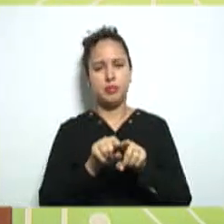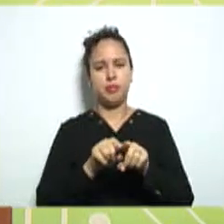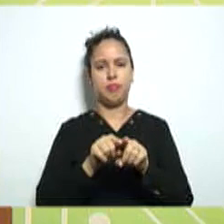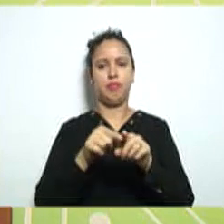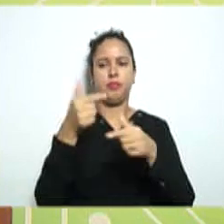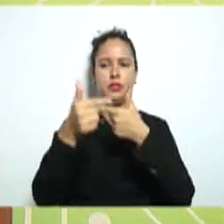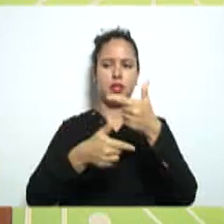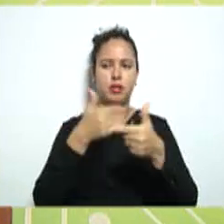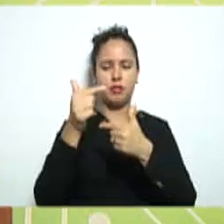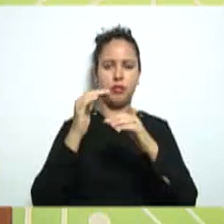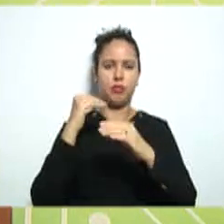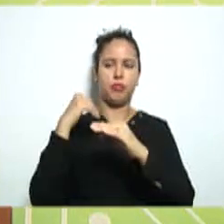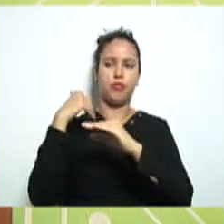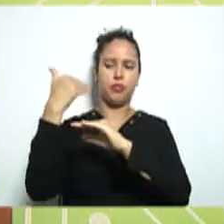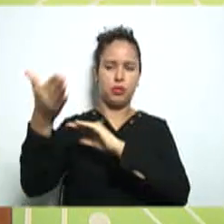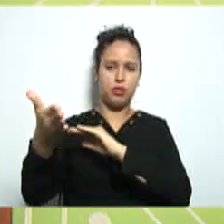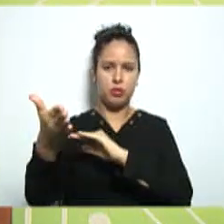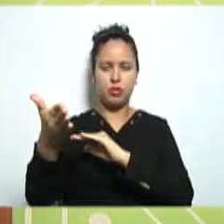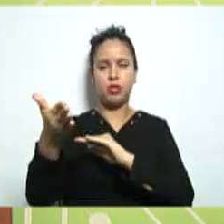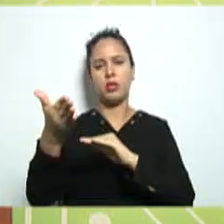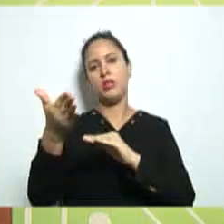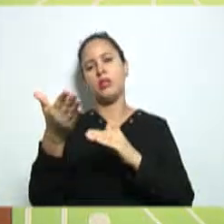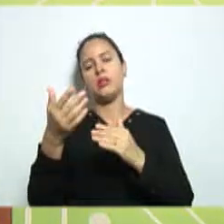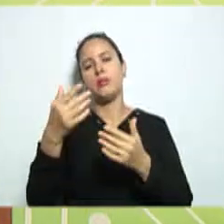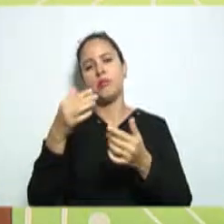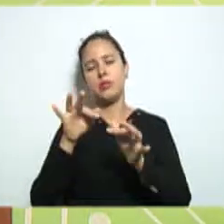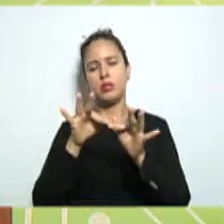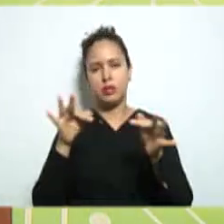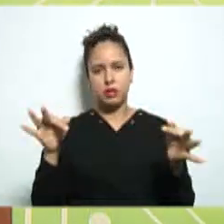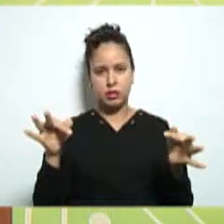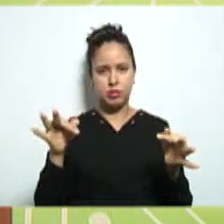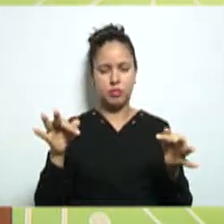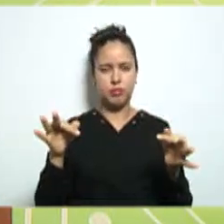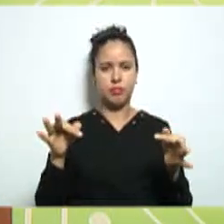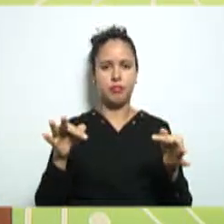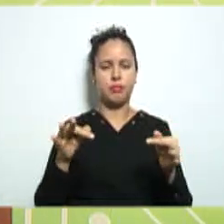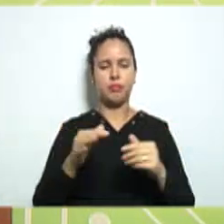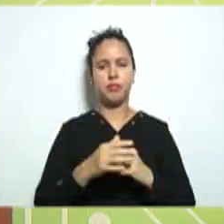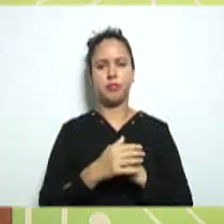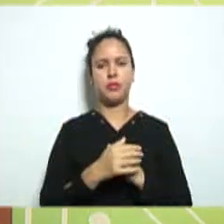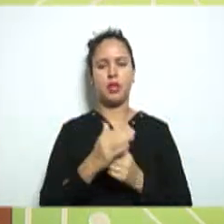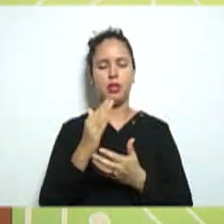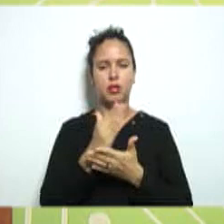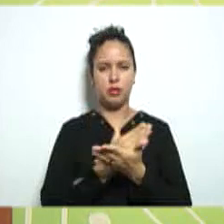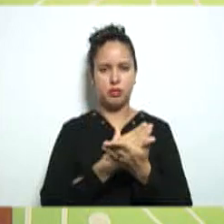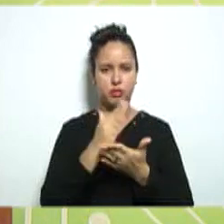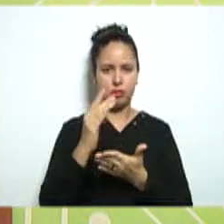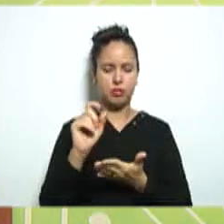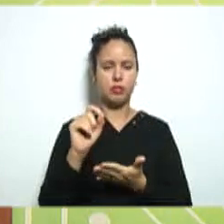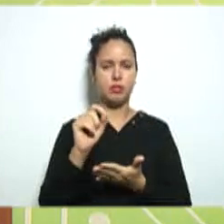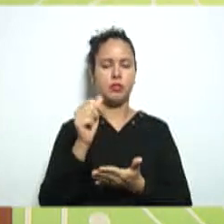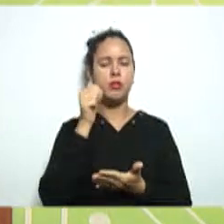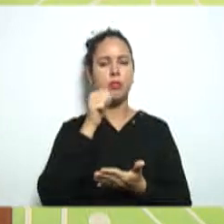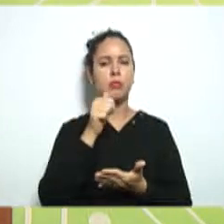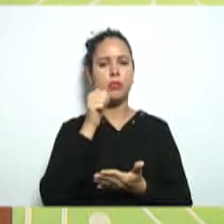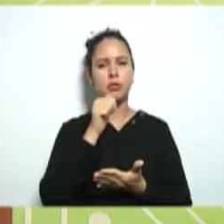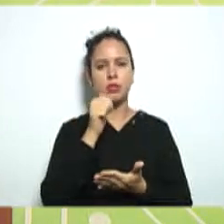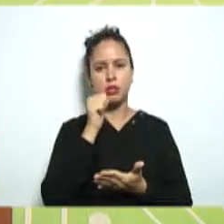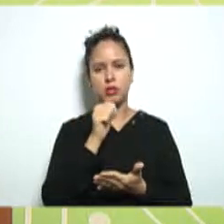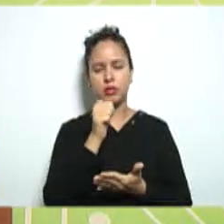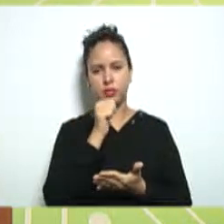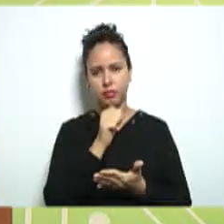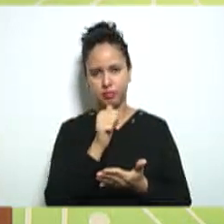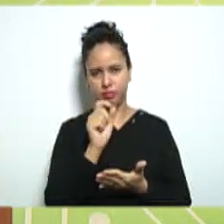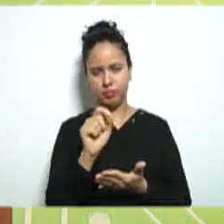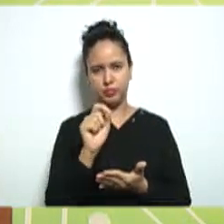que não sejam tão exigentes como a carreira. Inclusive, algumas quando não fazem isso, são